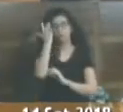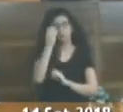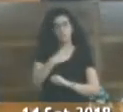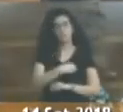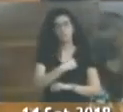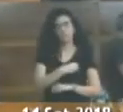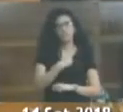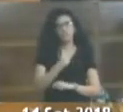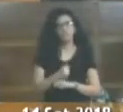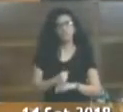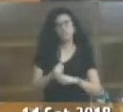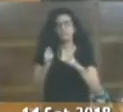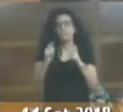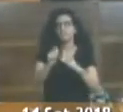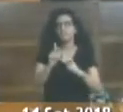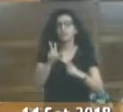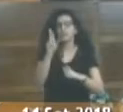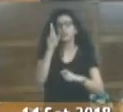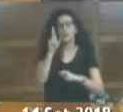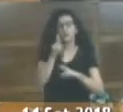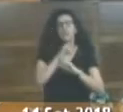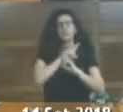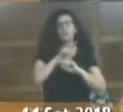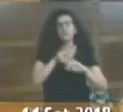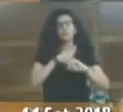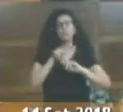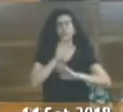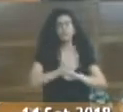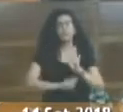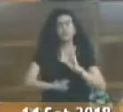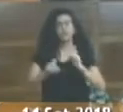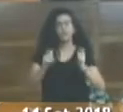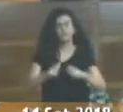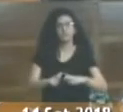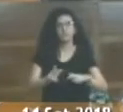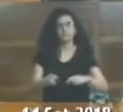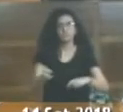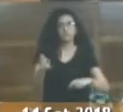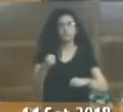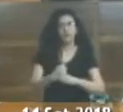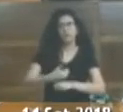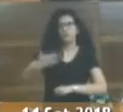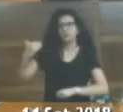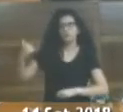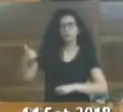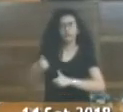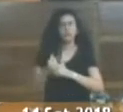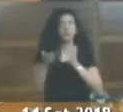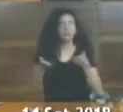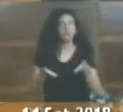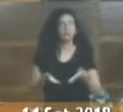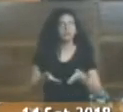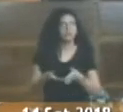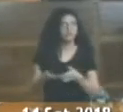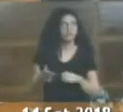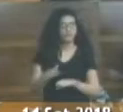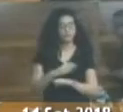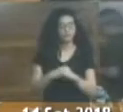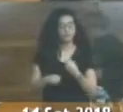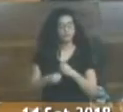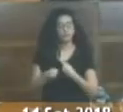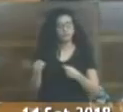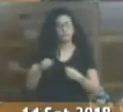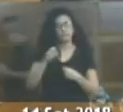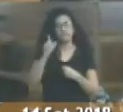nesses lugares e que foram responsáveis durante todos esses anos por cuidar desse lugar, né? Hoje, a Baía da Ilha Grande é